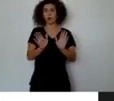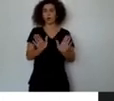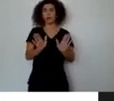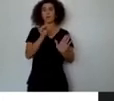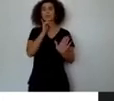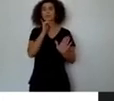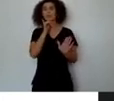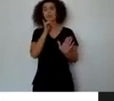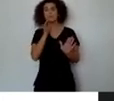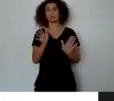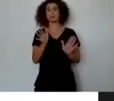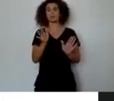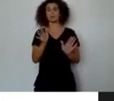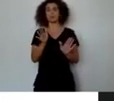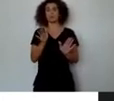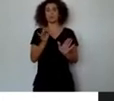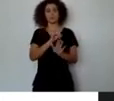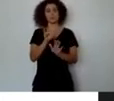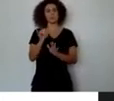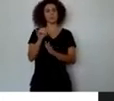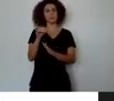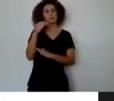vai entrando nessa história a